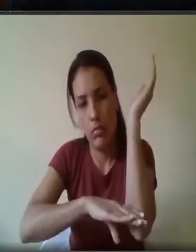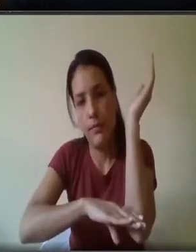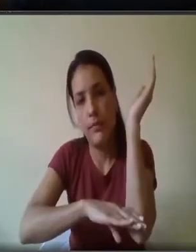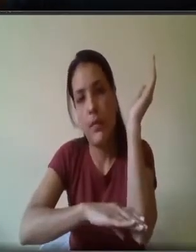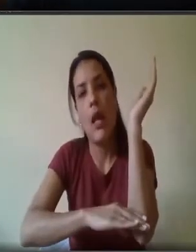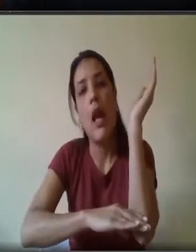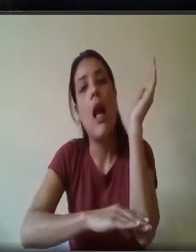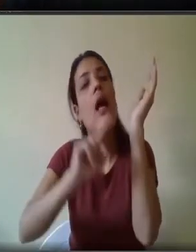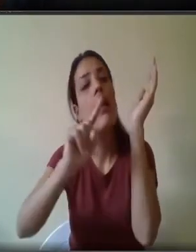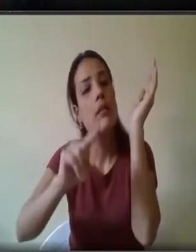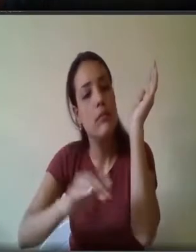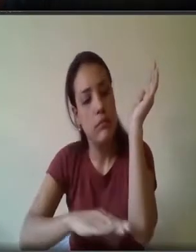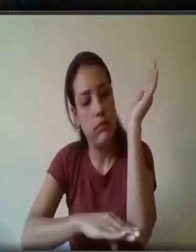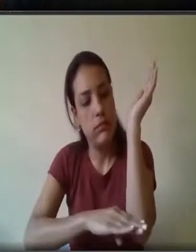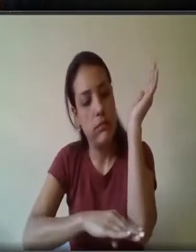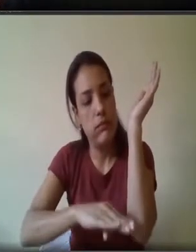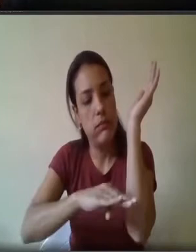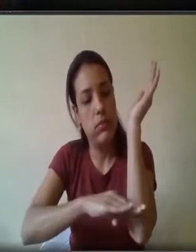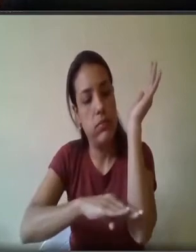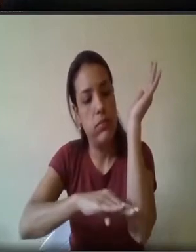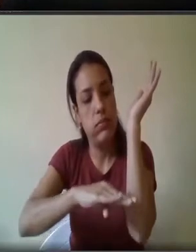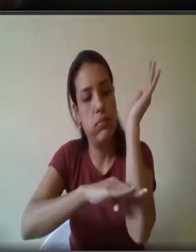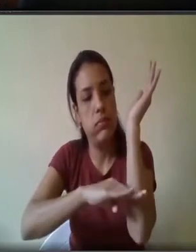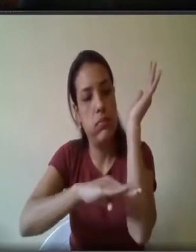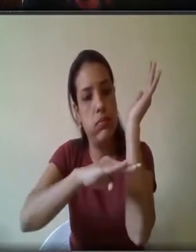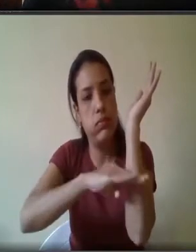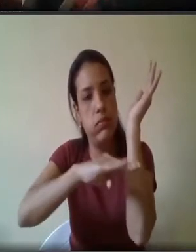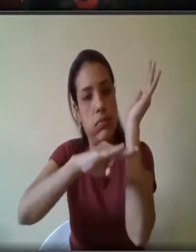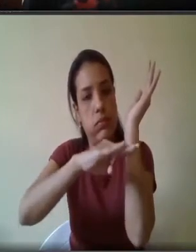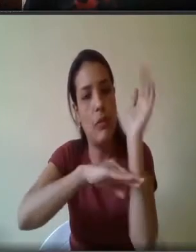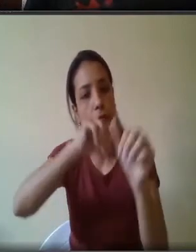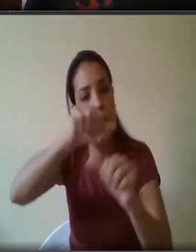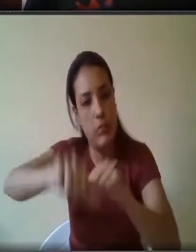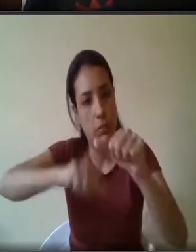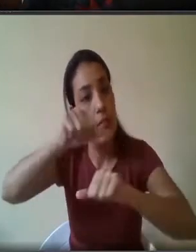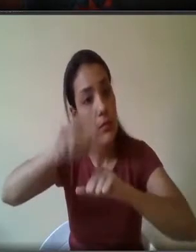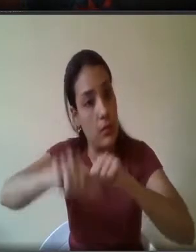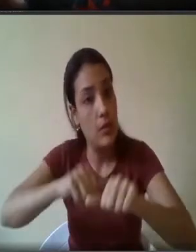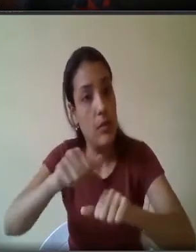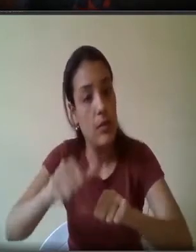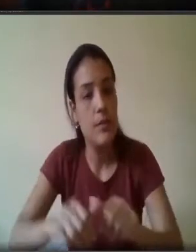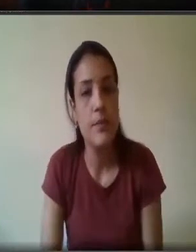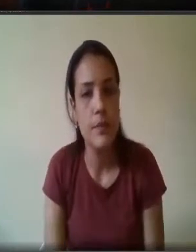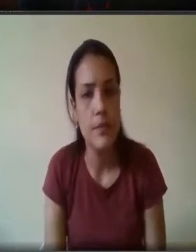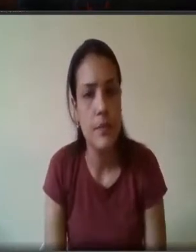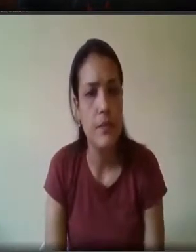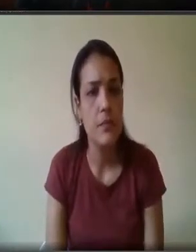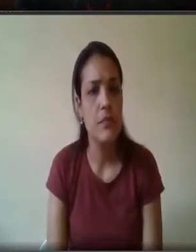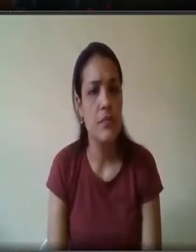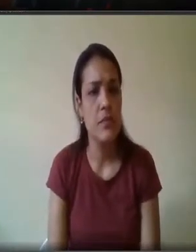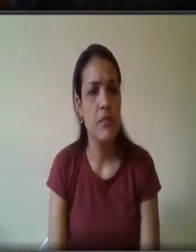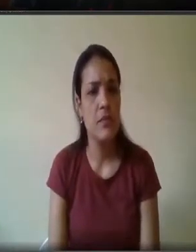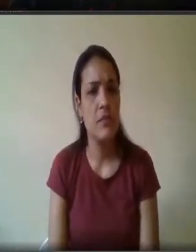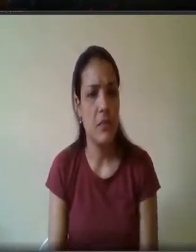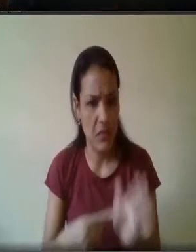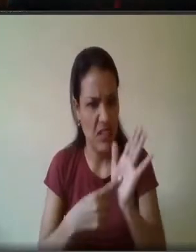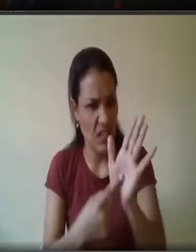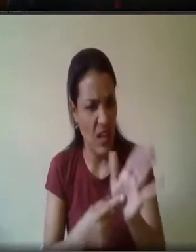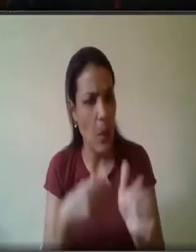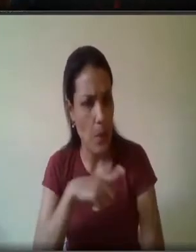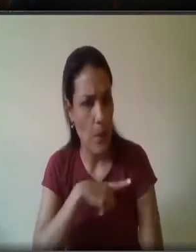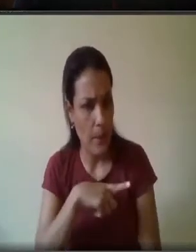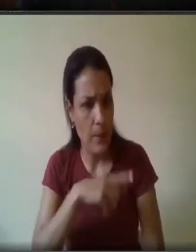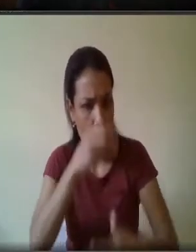de mudança que ele promove. E aí isso aparece nas provas? Olha aí o Enem 2015.